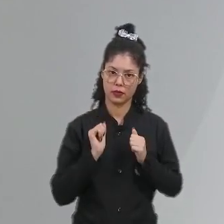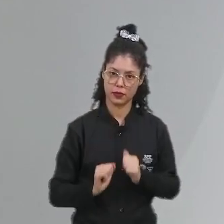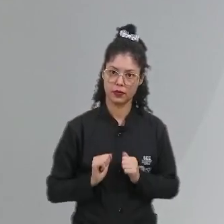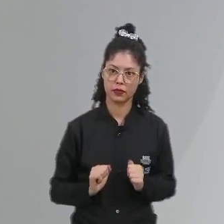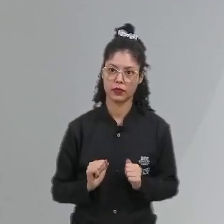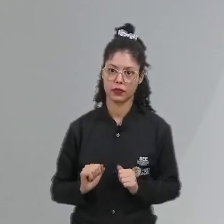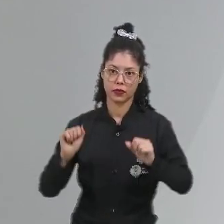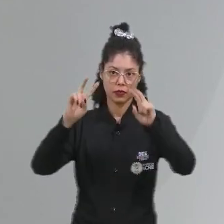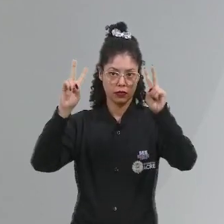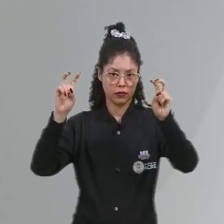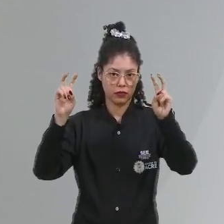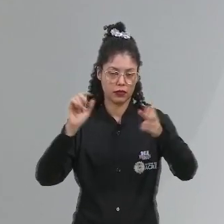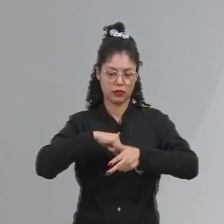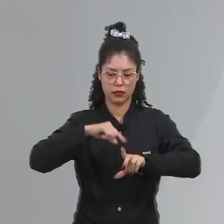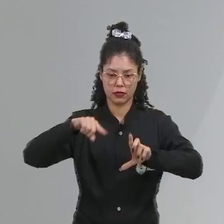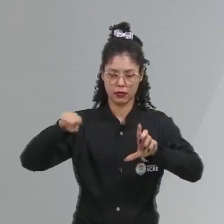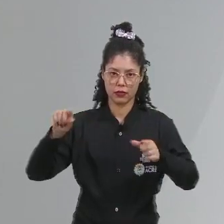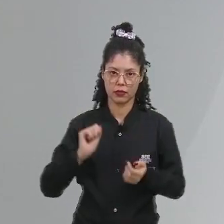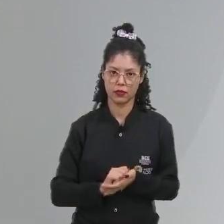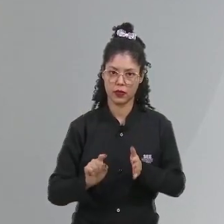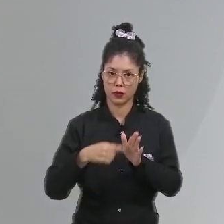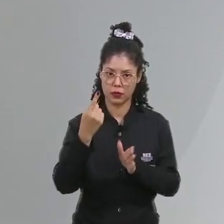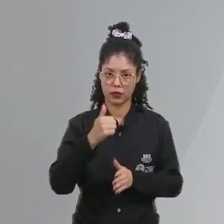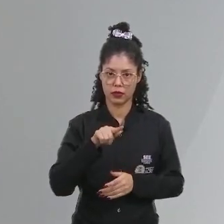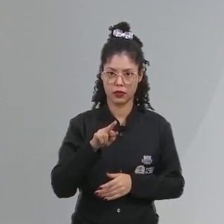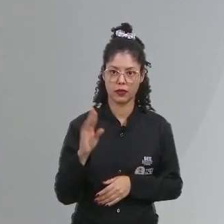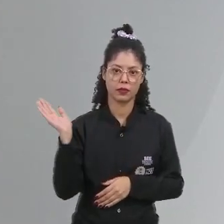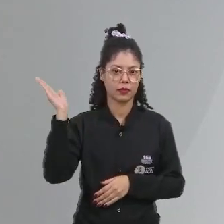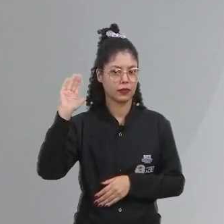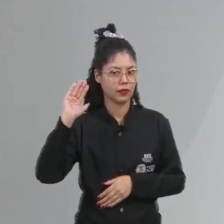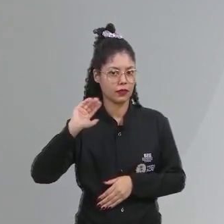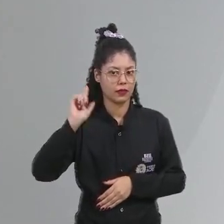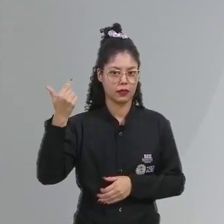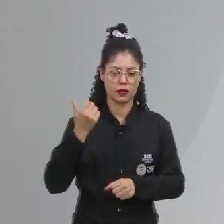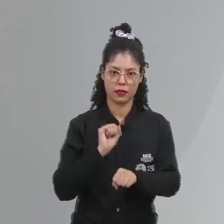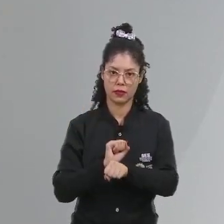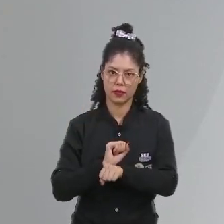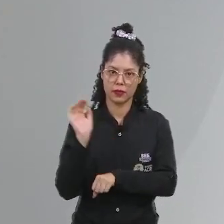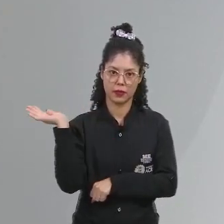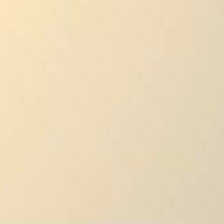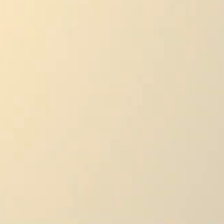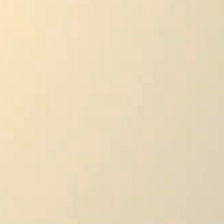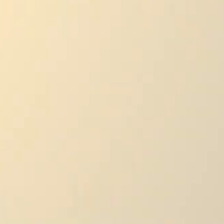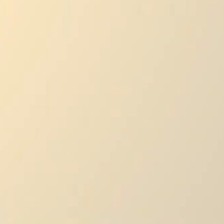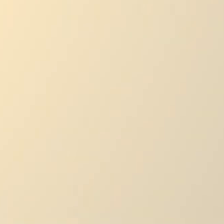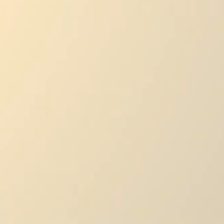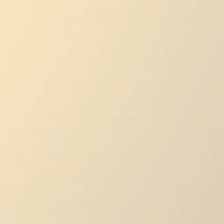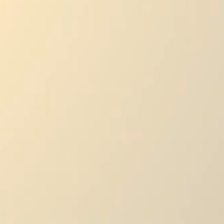abordar a resolução de gráfico de função do primeiro grau. Até a próxima, aguardo vocês. Tchau, tchau.